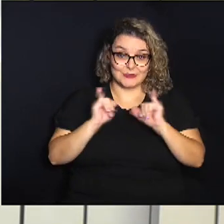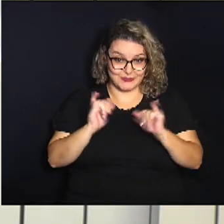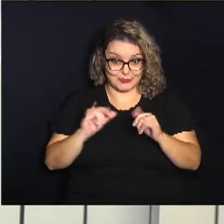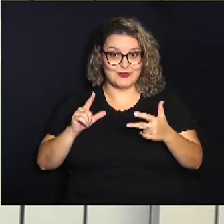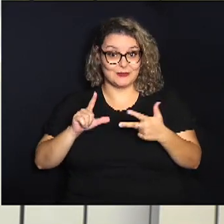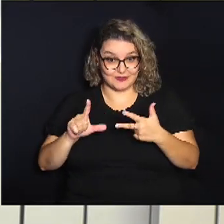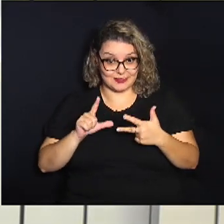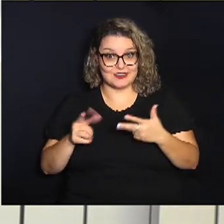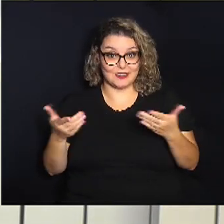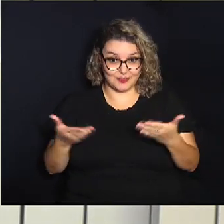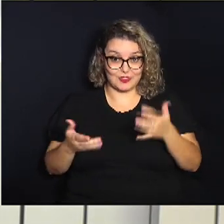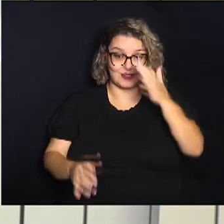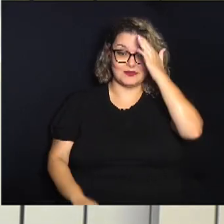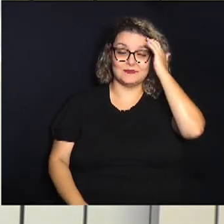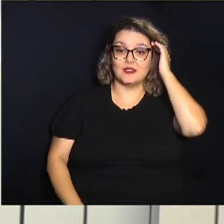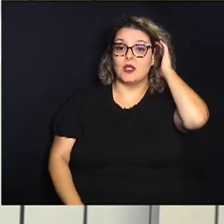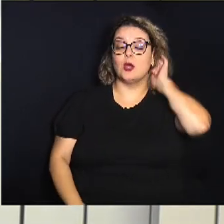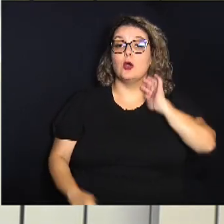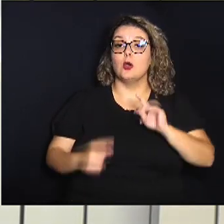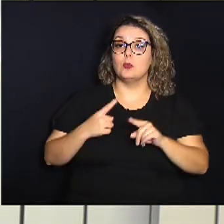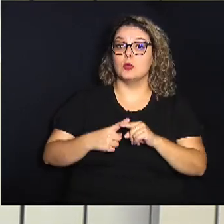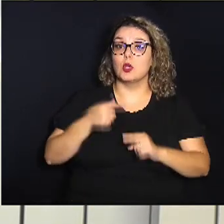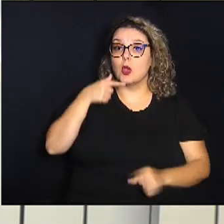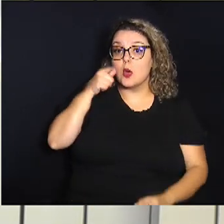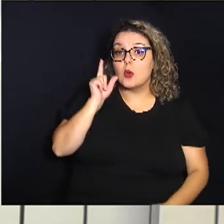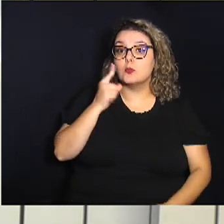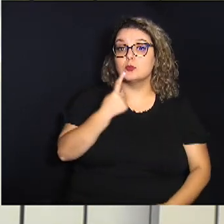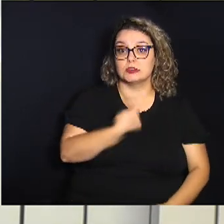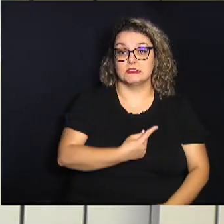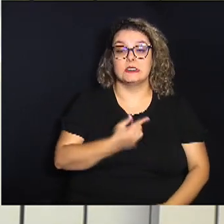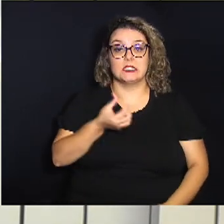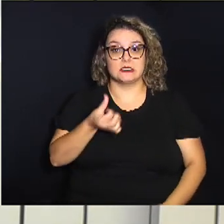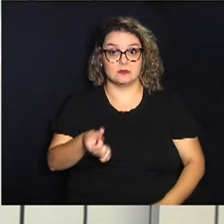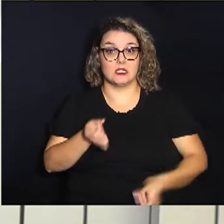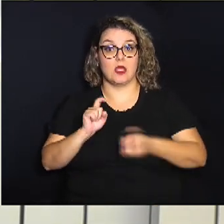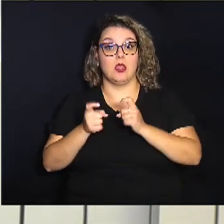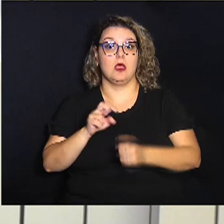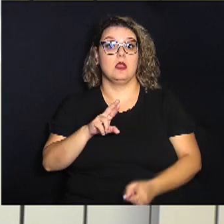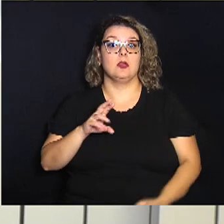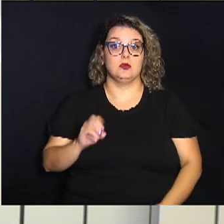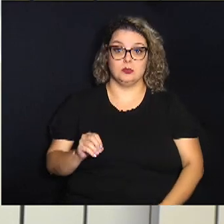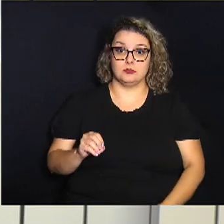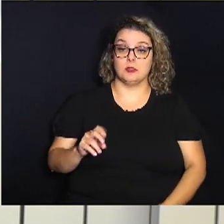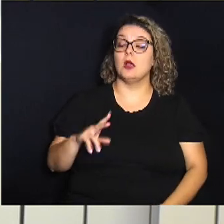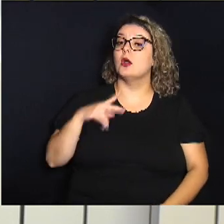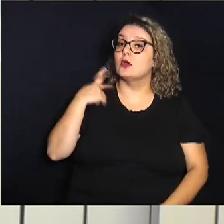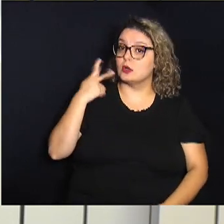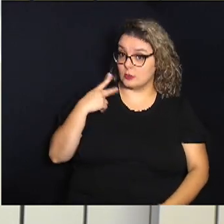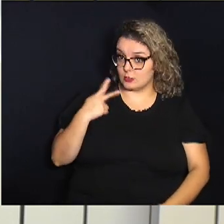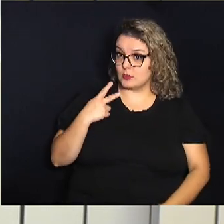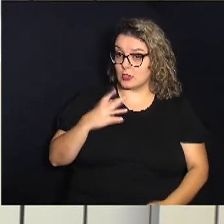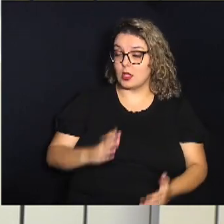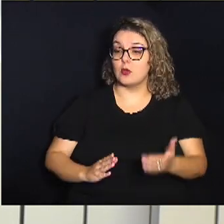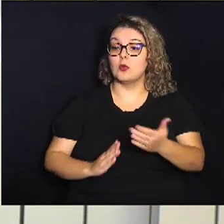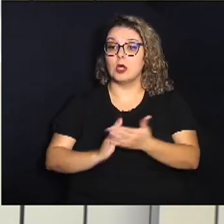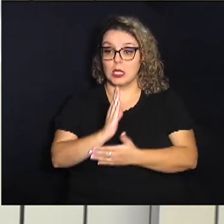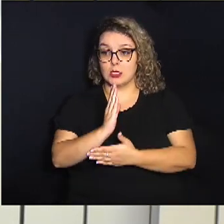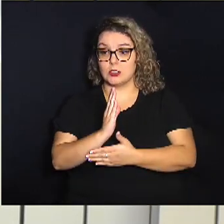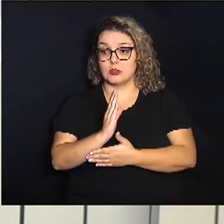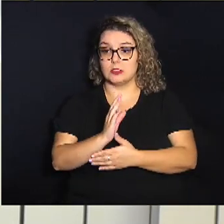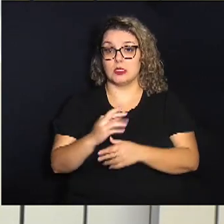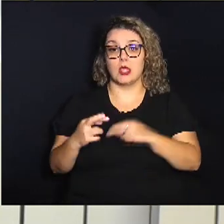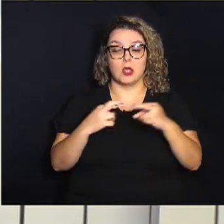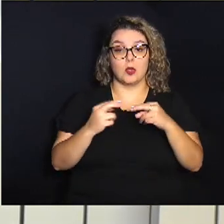Legislativo agora, porque ontem foi dia da 16ª Reúnia Ordinária e os vereadores aprovaram, em